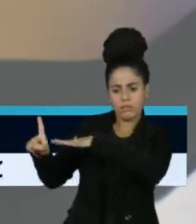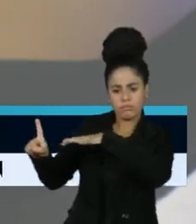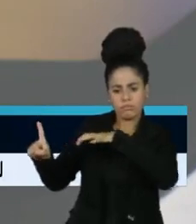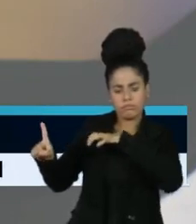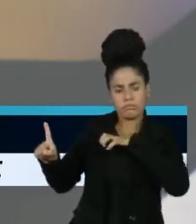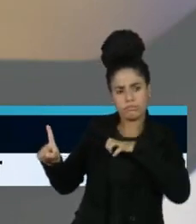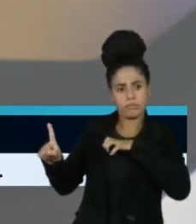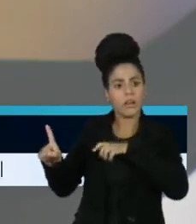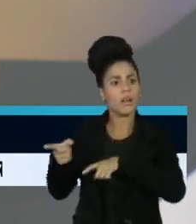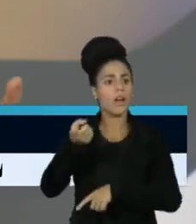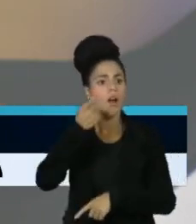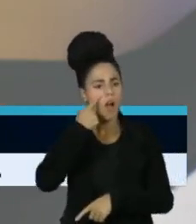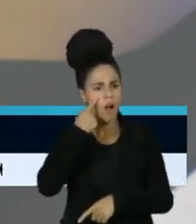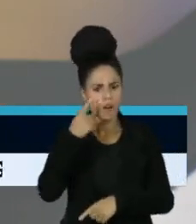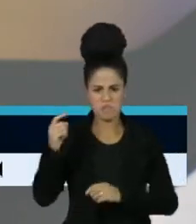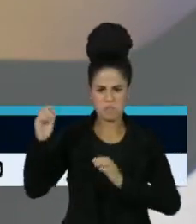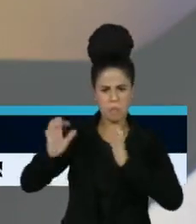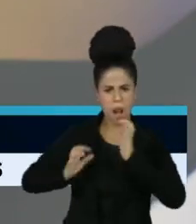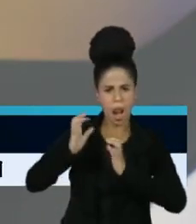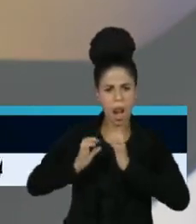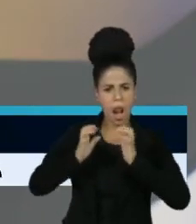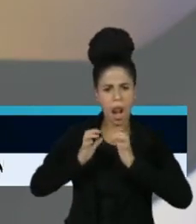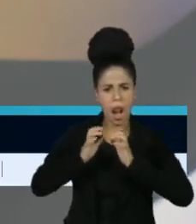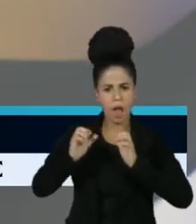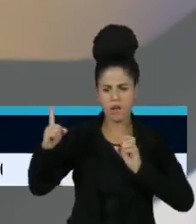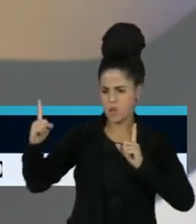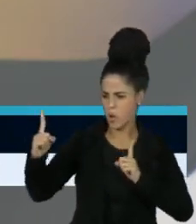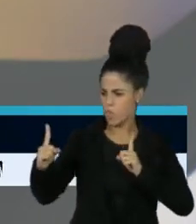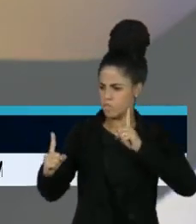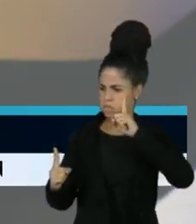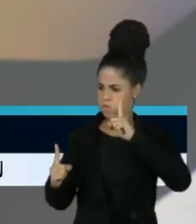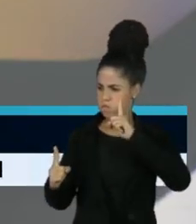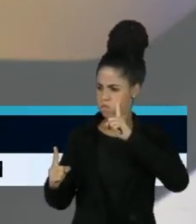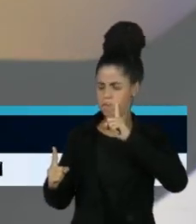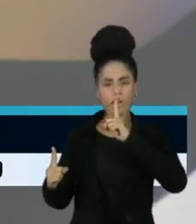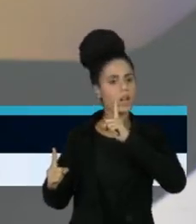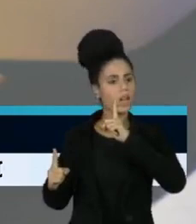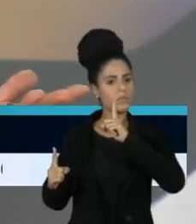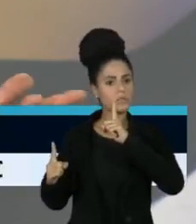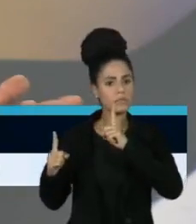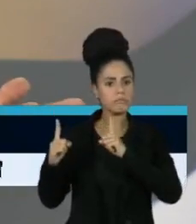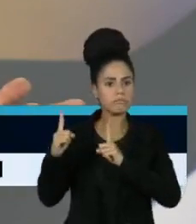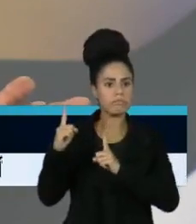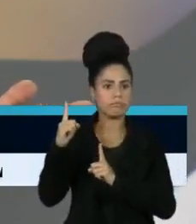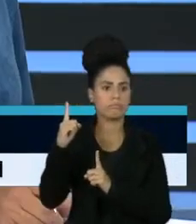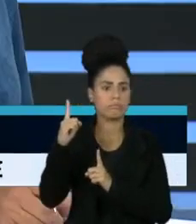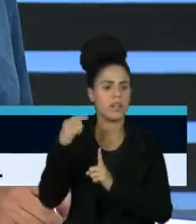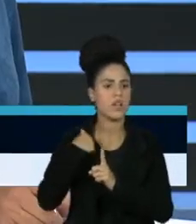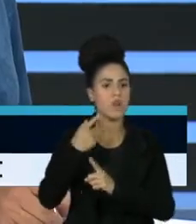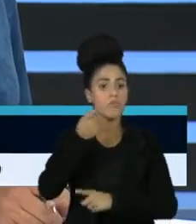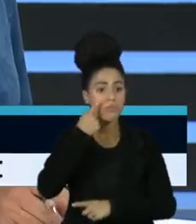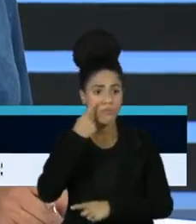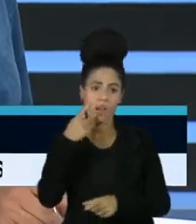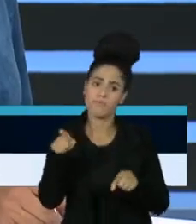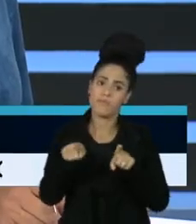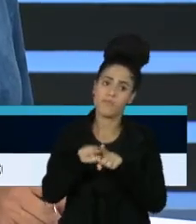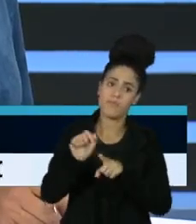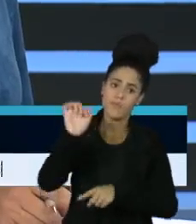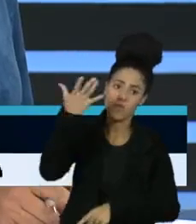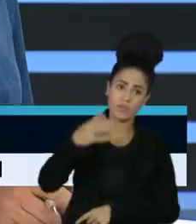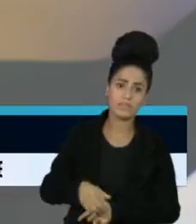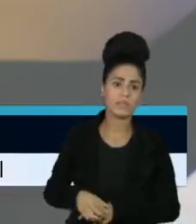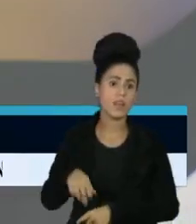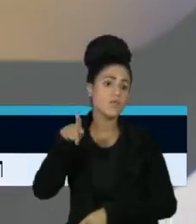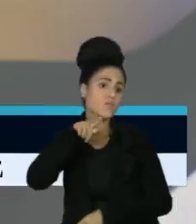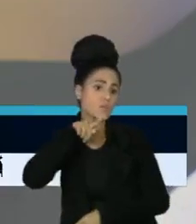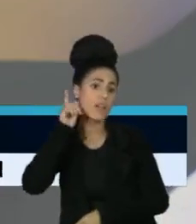porque não é quando você briga com alguém maior do que você, você acaba ficando grande. Basta ver o Zelensky, né? Então, eu